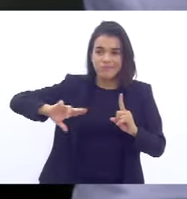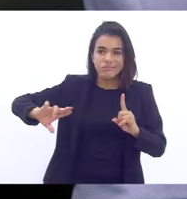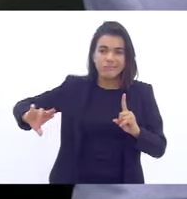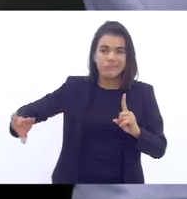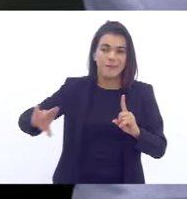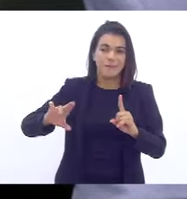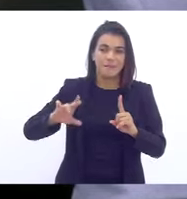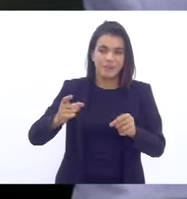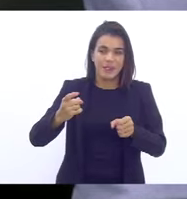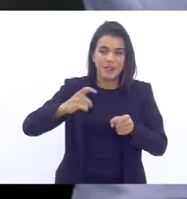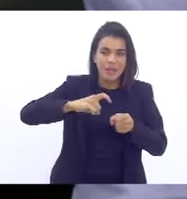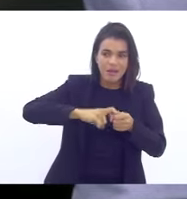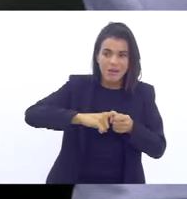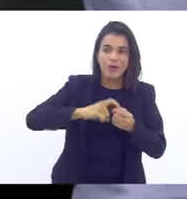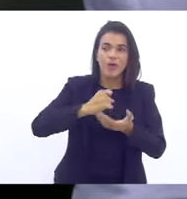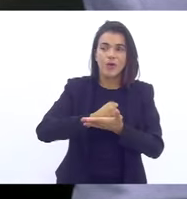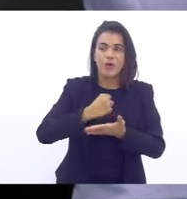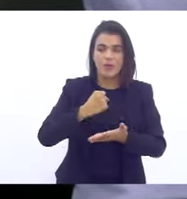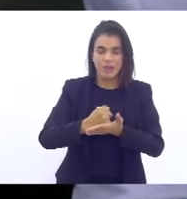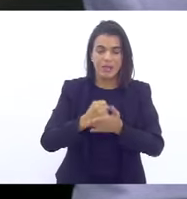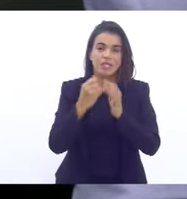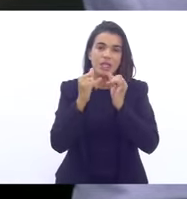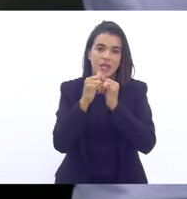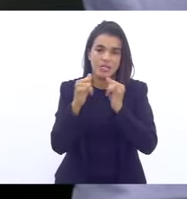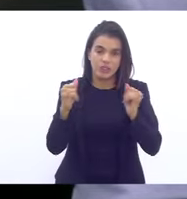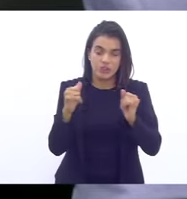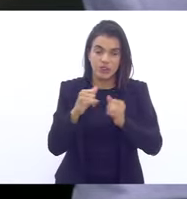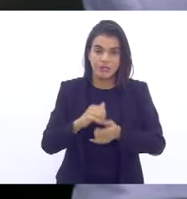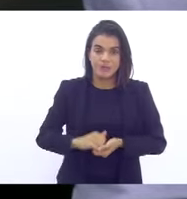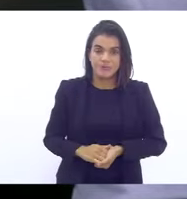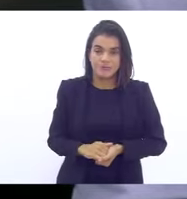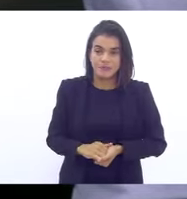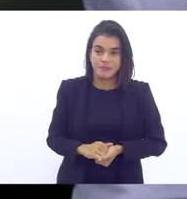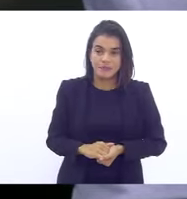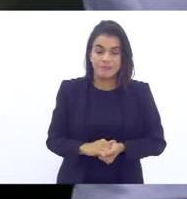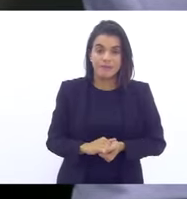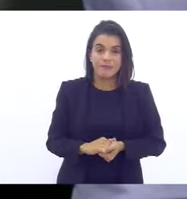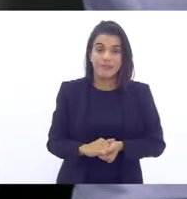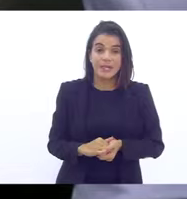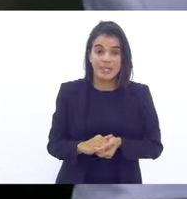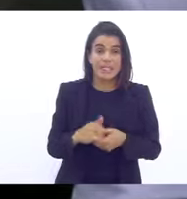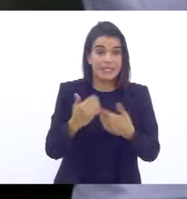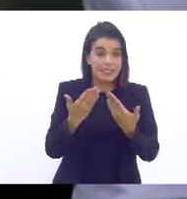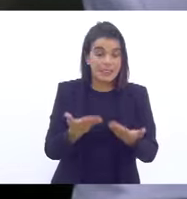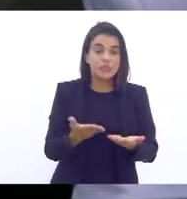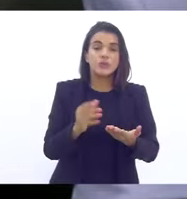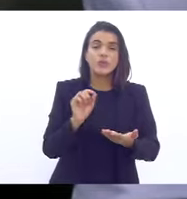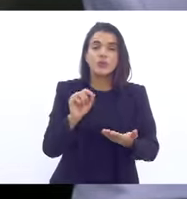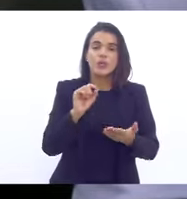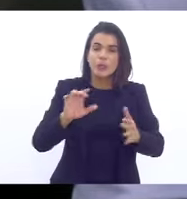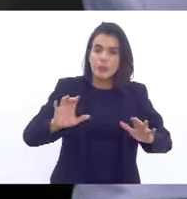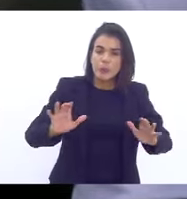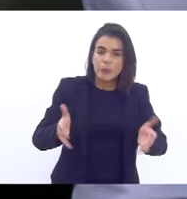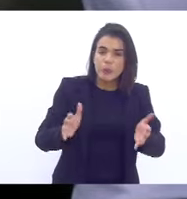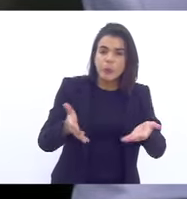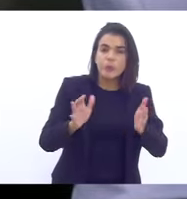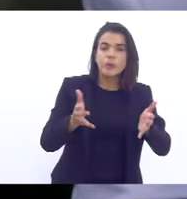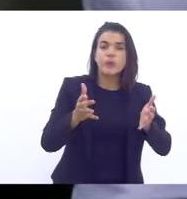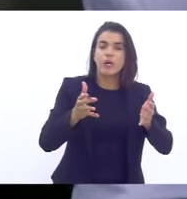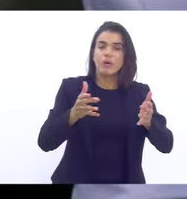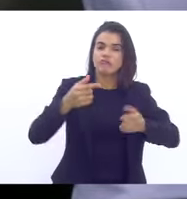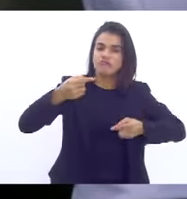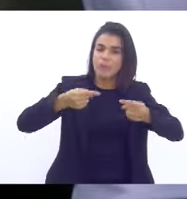as concessões de energia. E isso tem motivado um grande